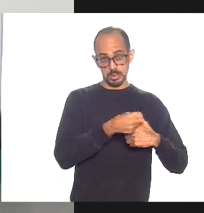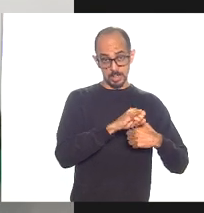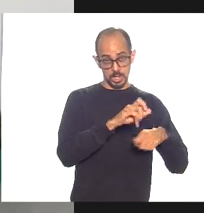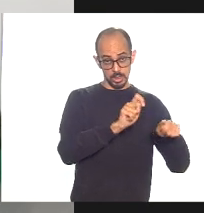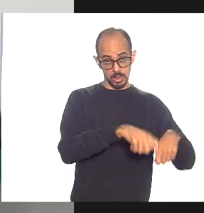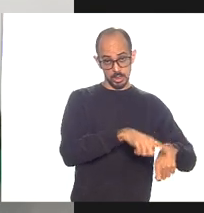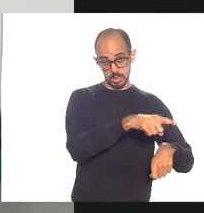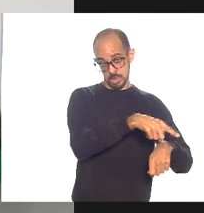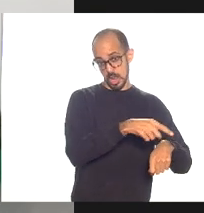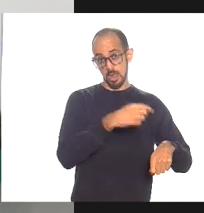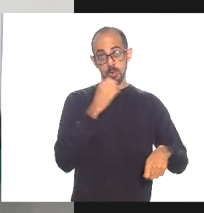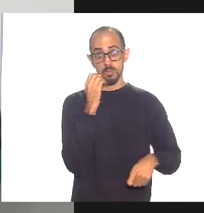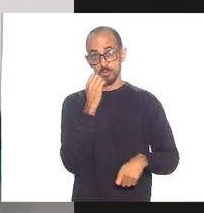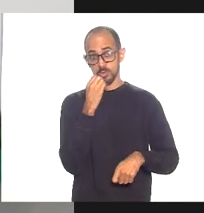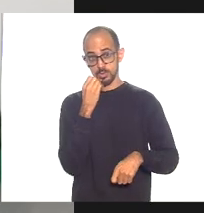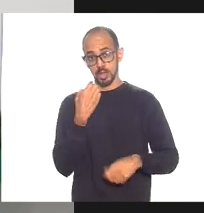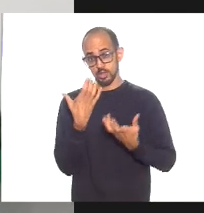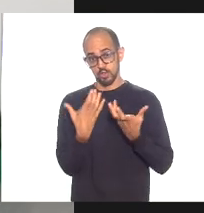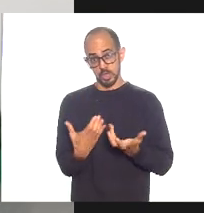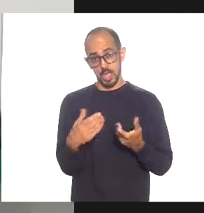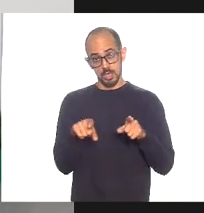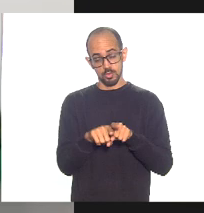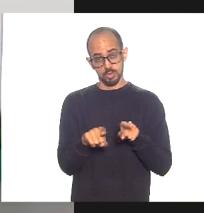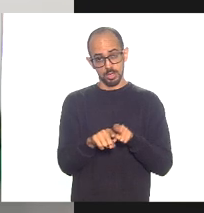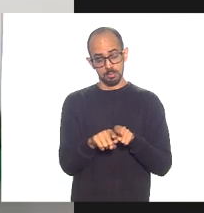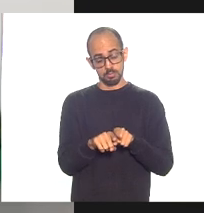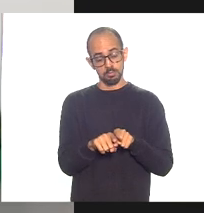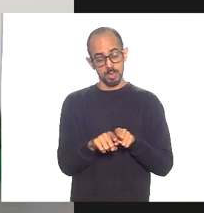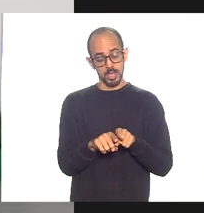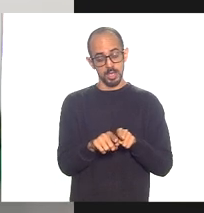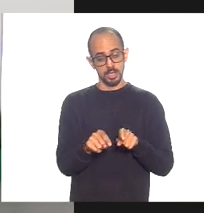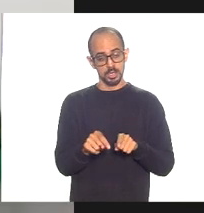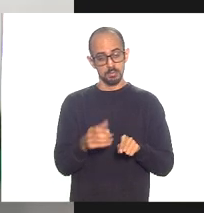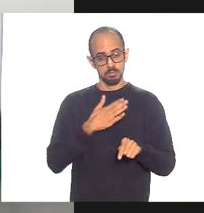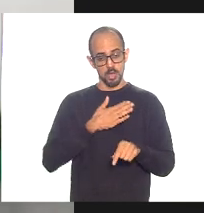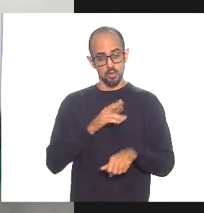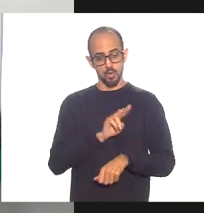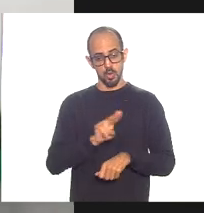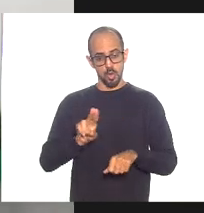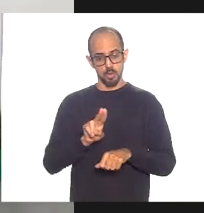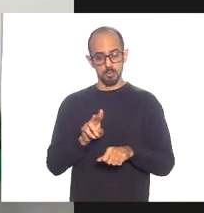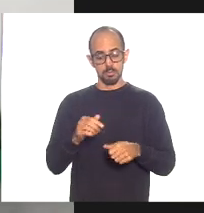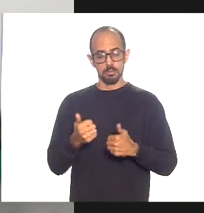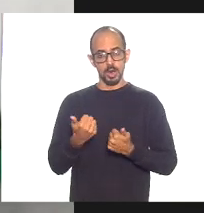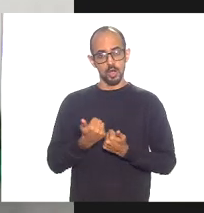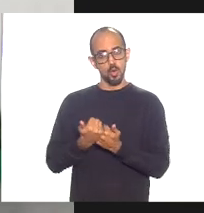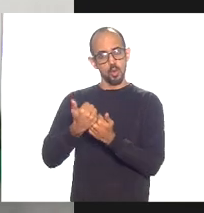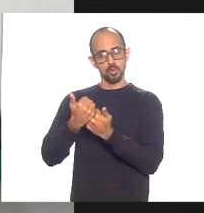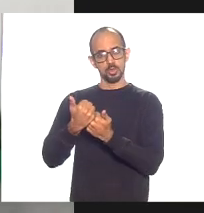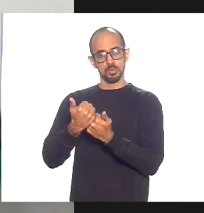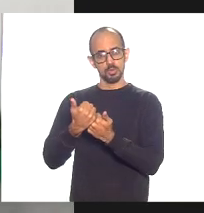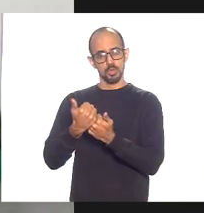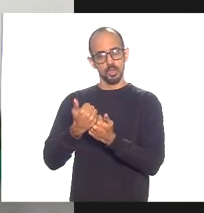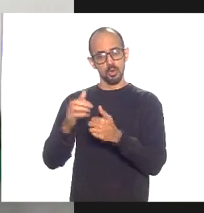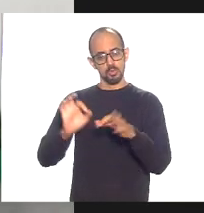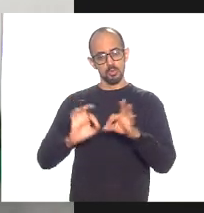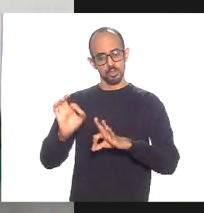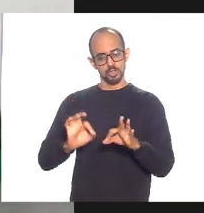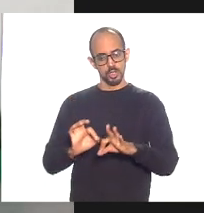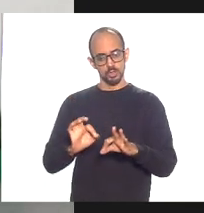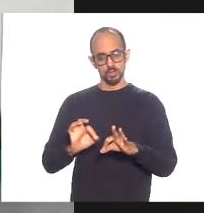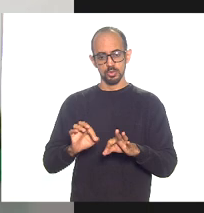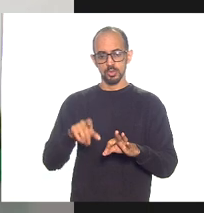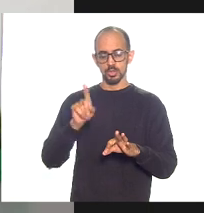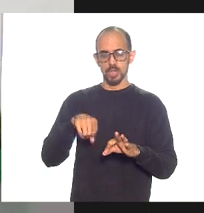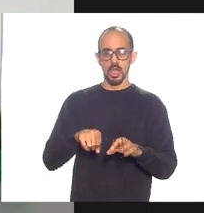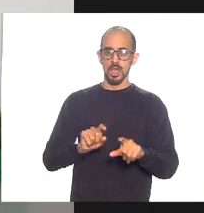houver oportunidade, eu também coloco à disposição meu nome para contribuir também com um projeto que